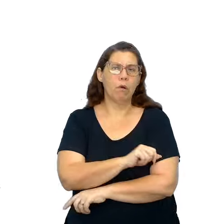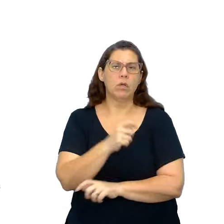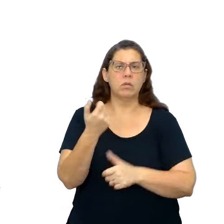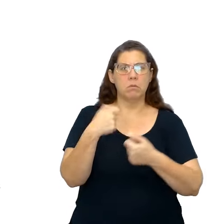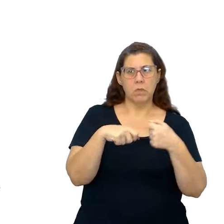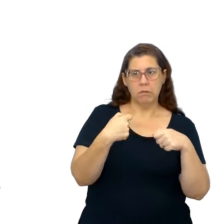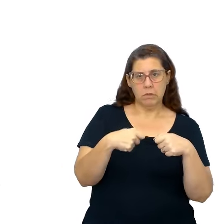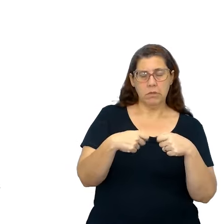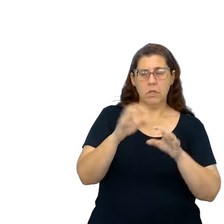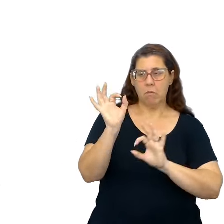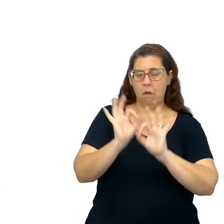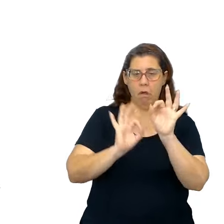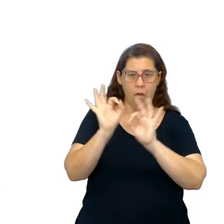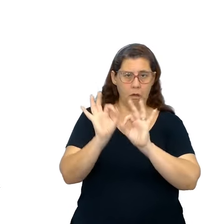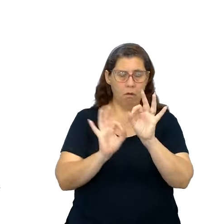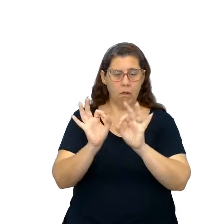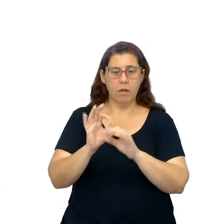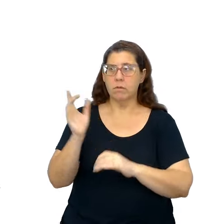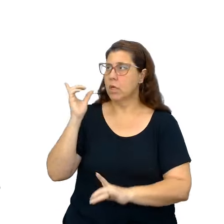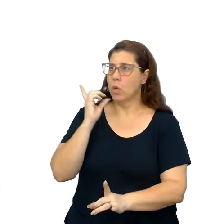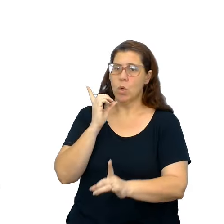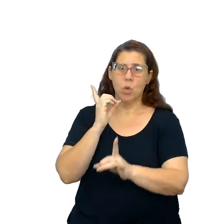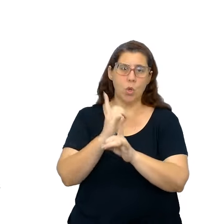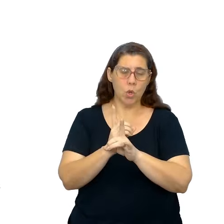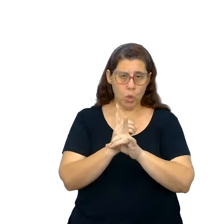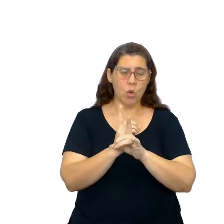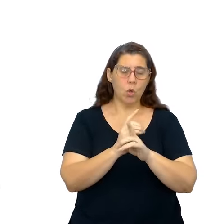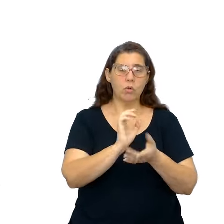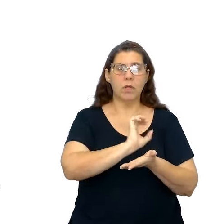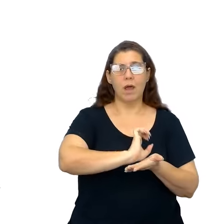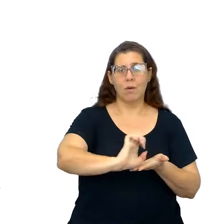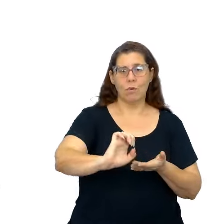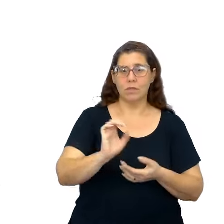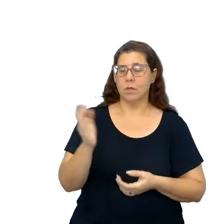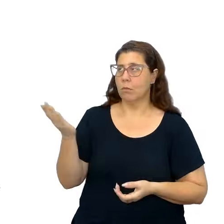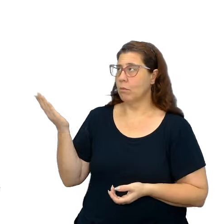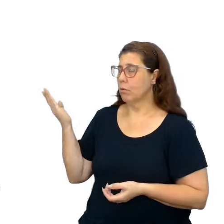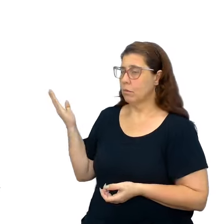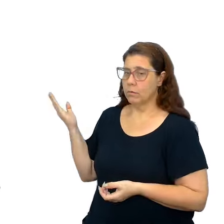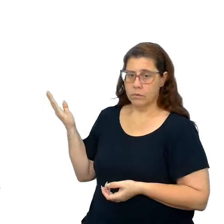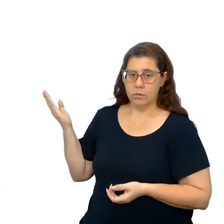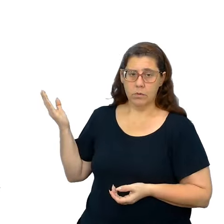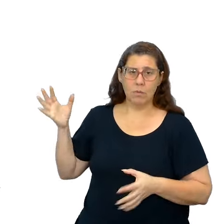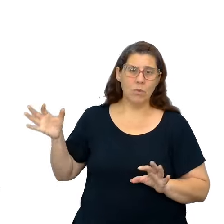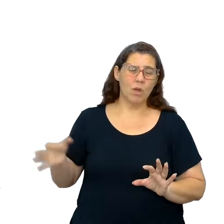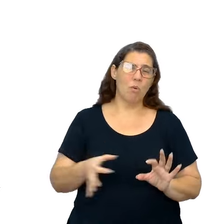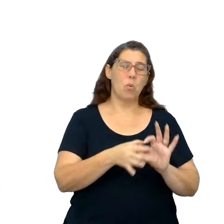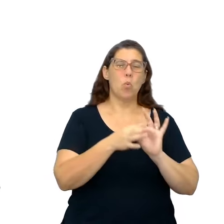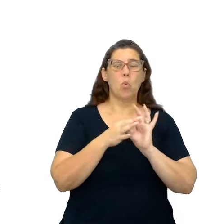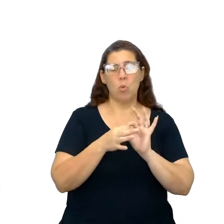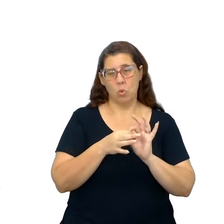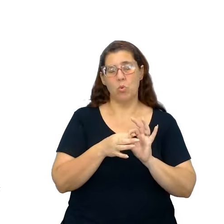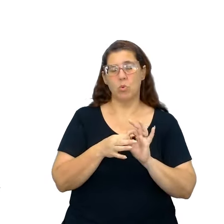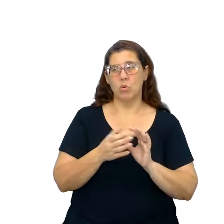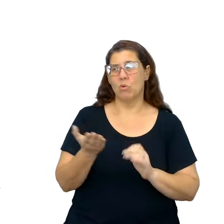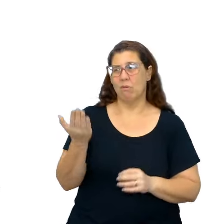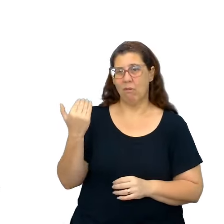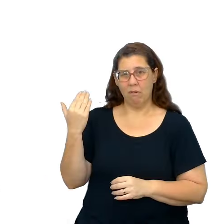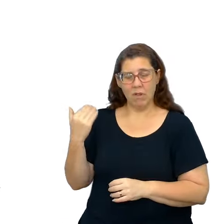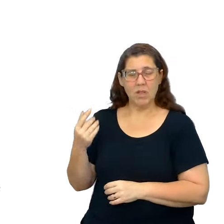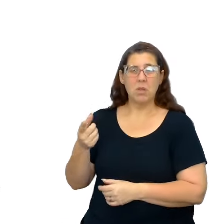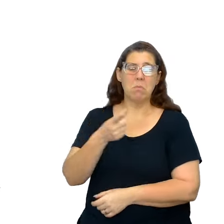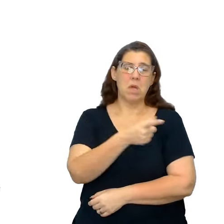da atividade ele precisa achar a equação dessa reta. Ou seja, está muito ligado ao que o Fábio falou muito lá na primeira